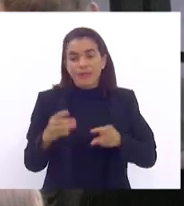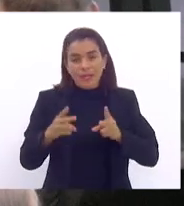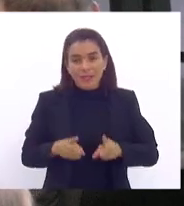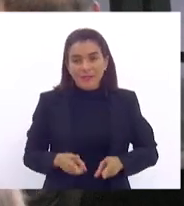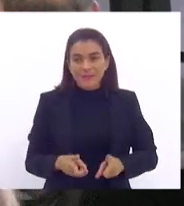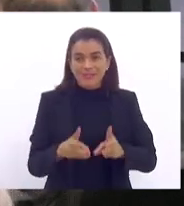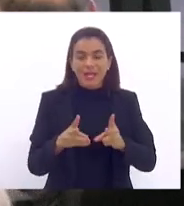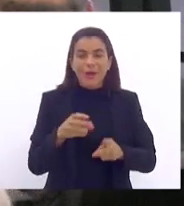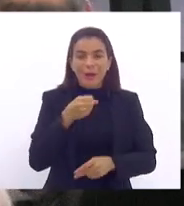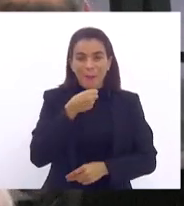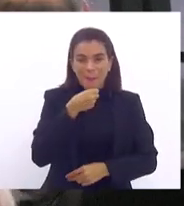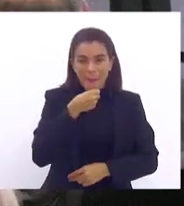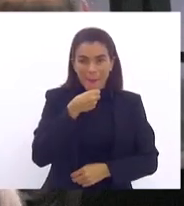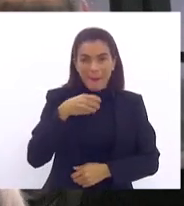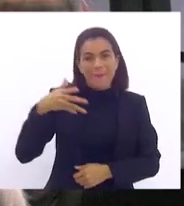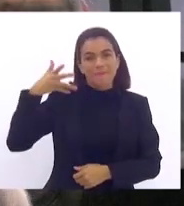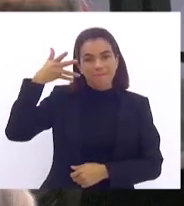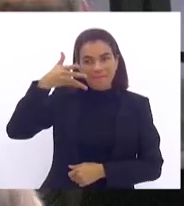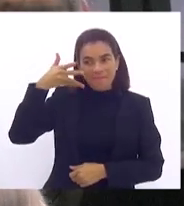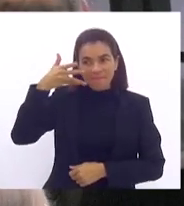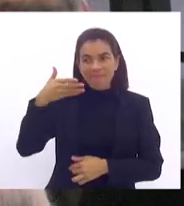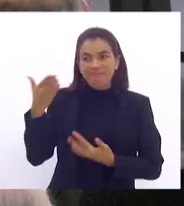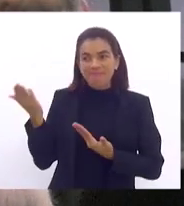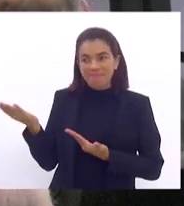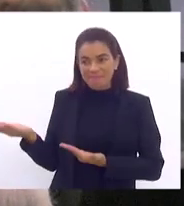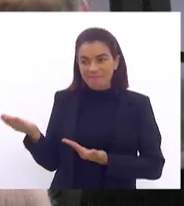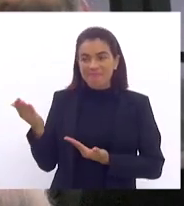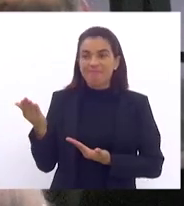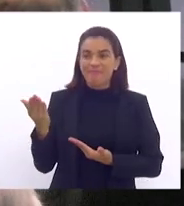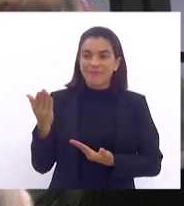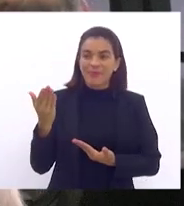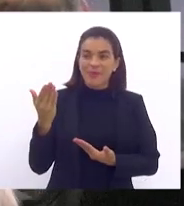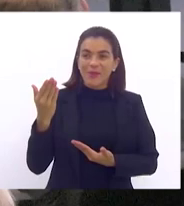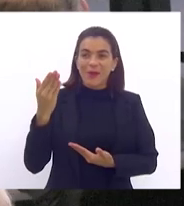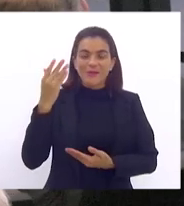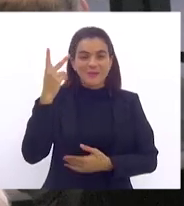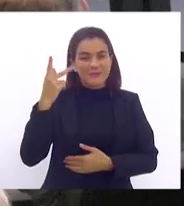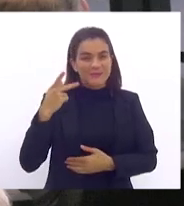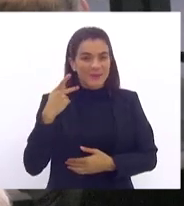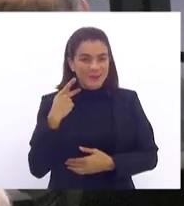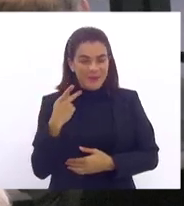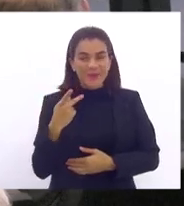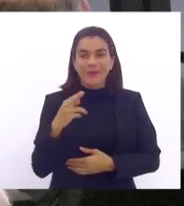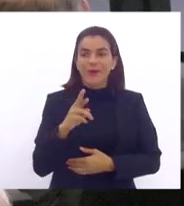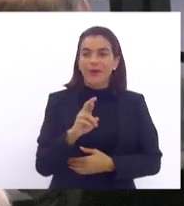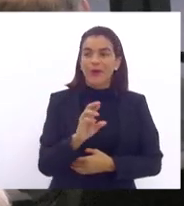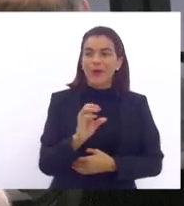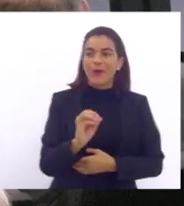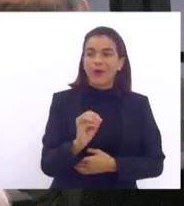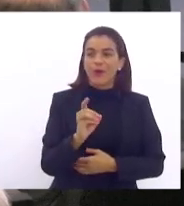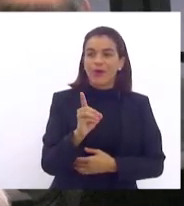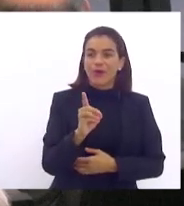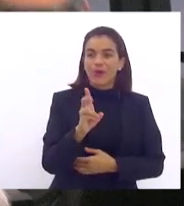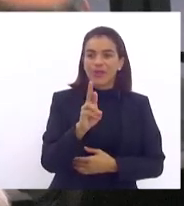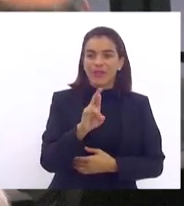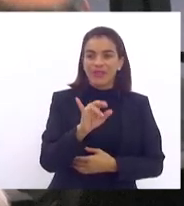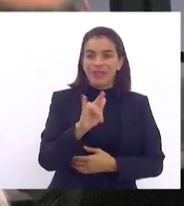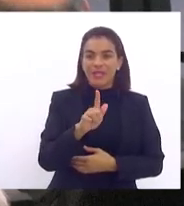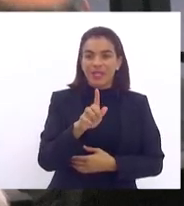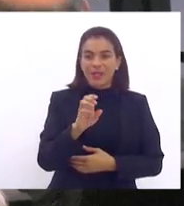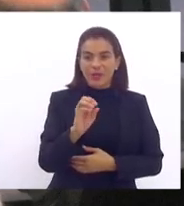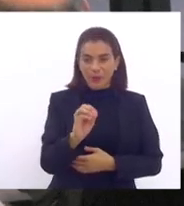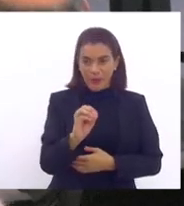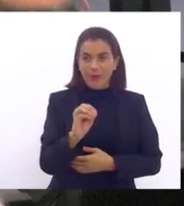queria passar a palavra pro nosso procurador legislativo aqui da casa Dr Rodrigo e para delimitar a